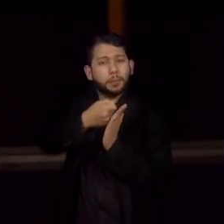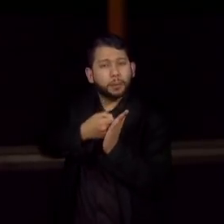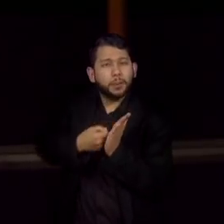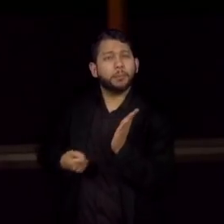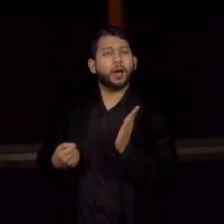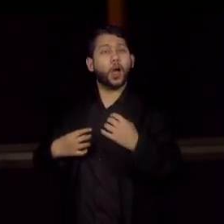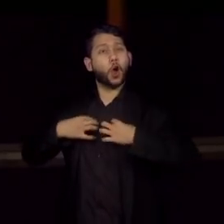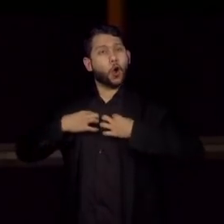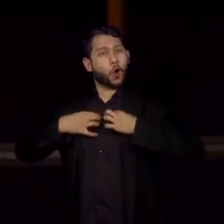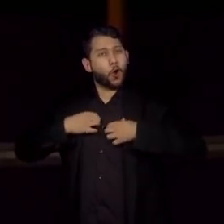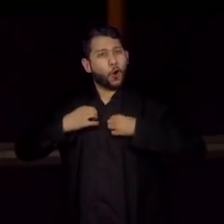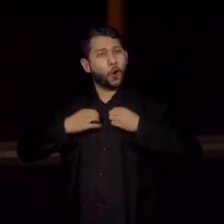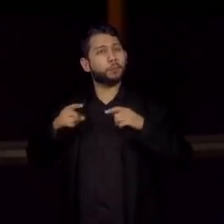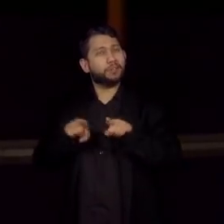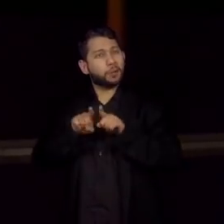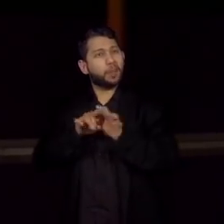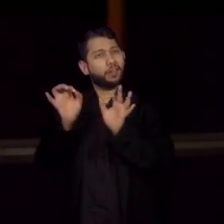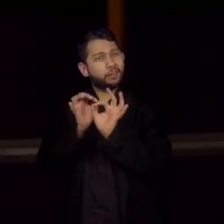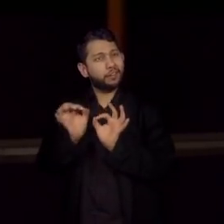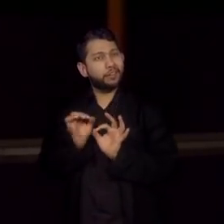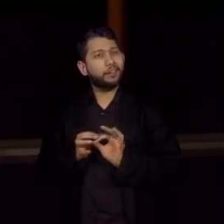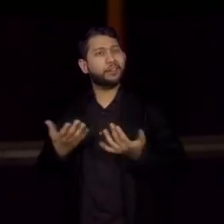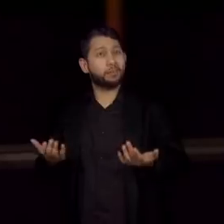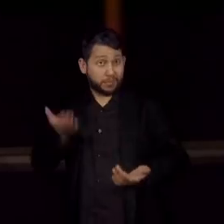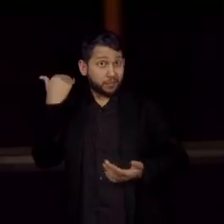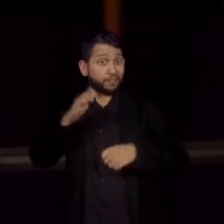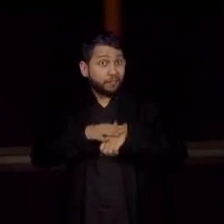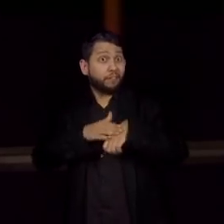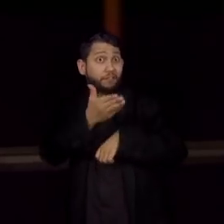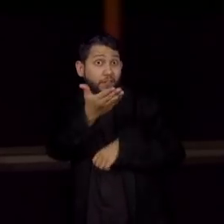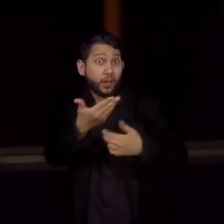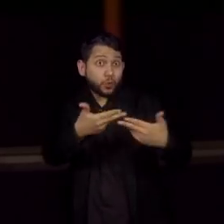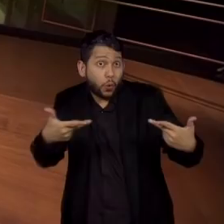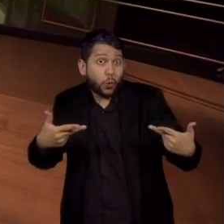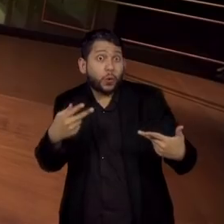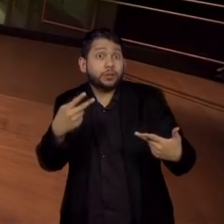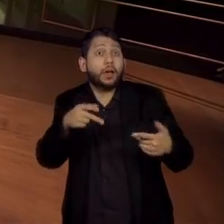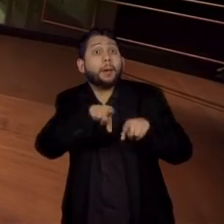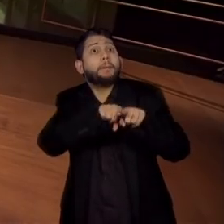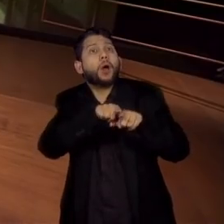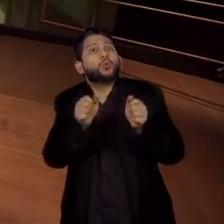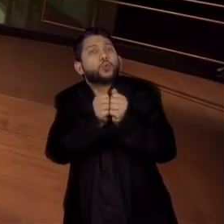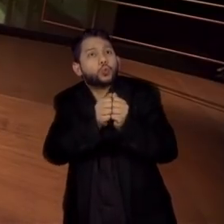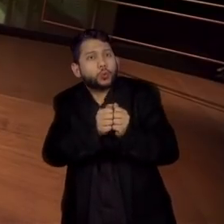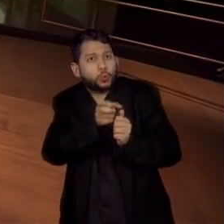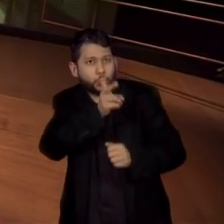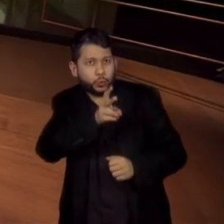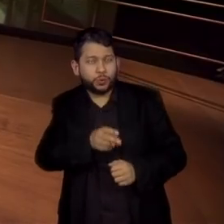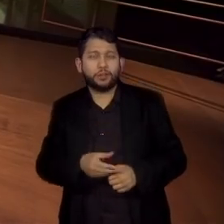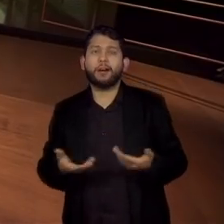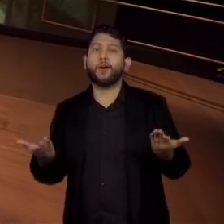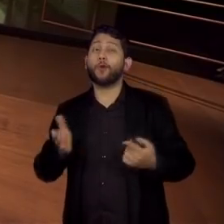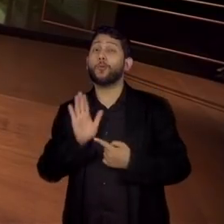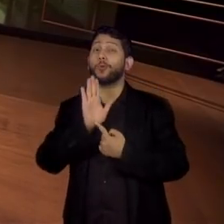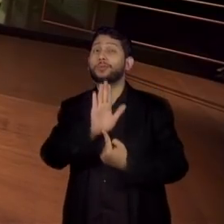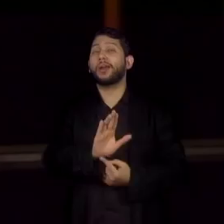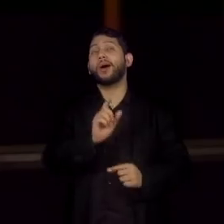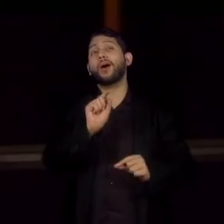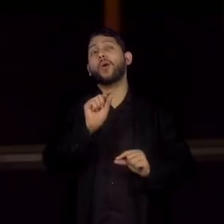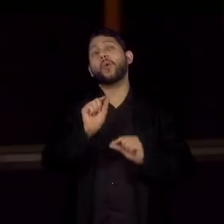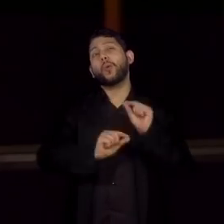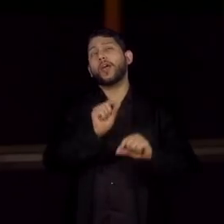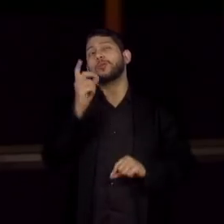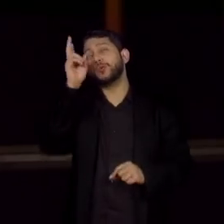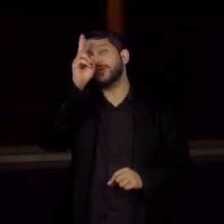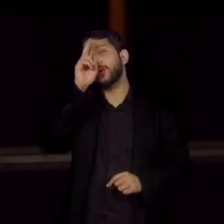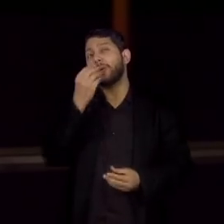seus figurinos e as coreografias, criava, né, muita coisa com seu irmão. E a gente tem uma matéria que conta um pouco dessa